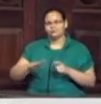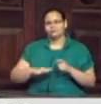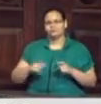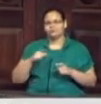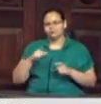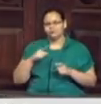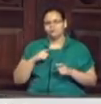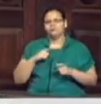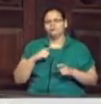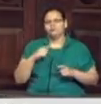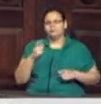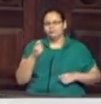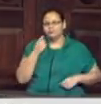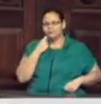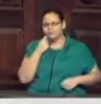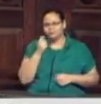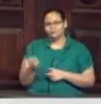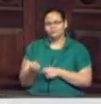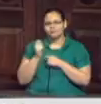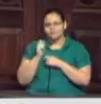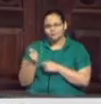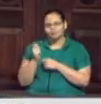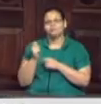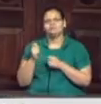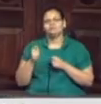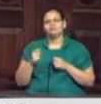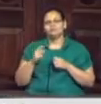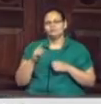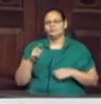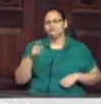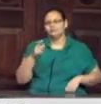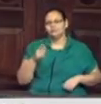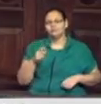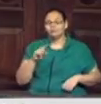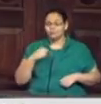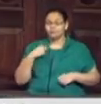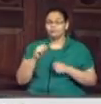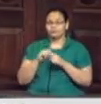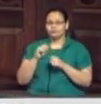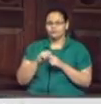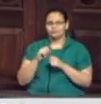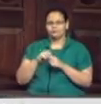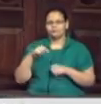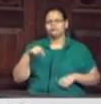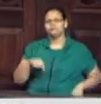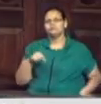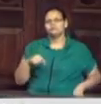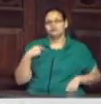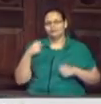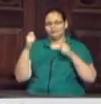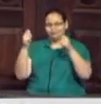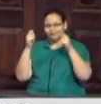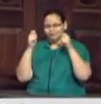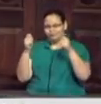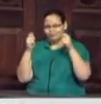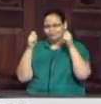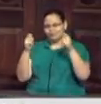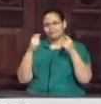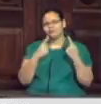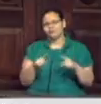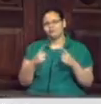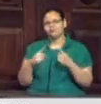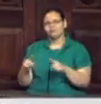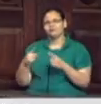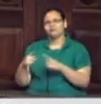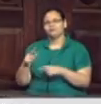do Rio Paraíba do Sul, em Atafona, município de São João da Barra. Então, faço aqui o meu protesto contra o